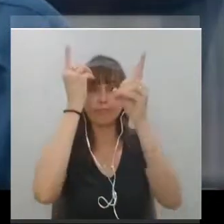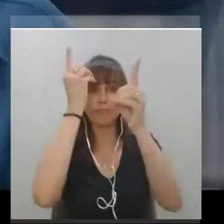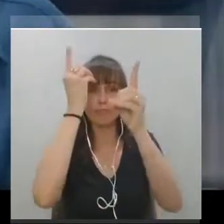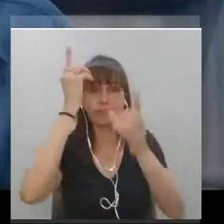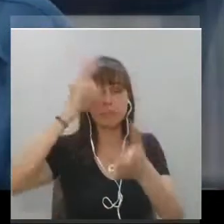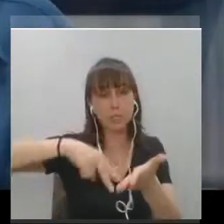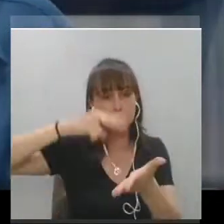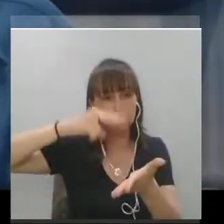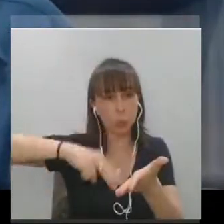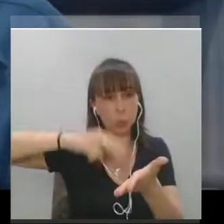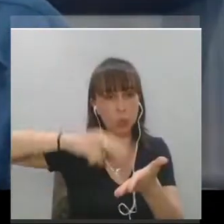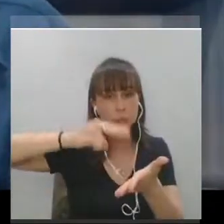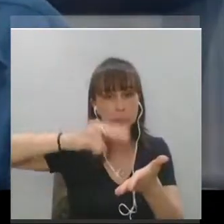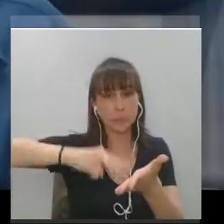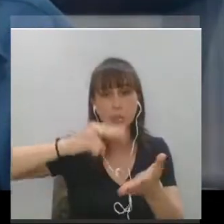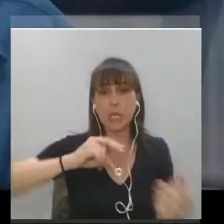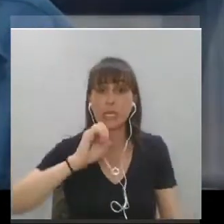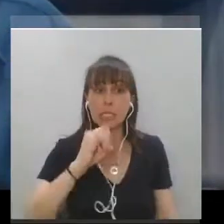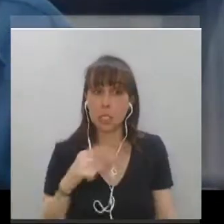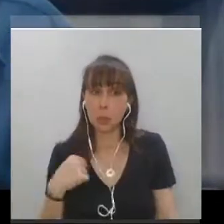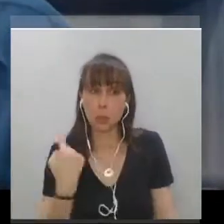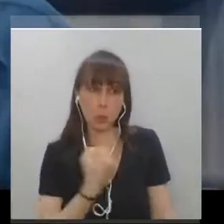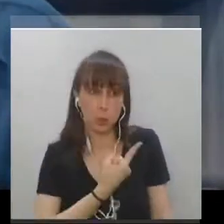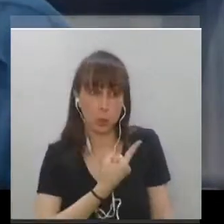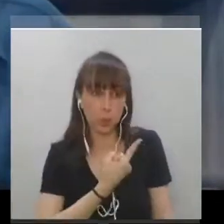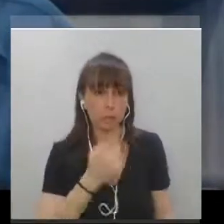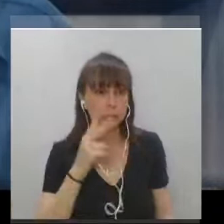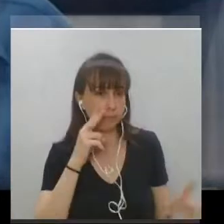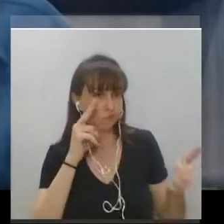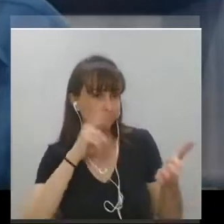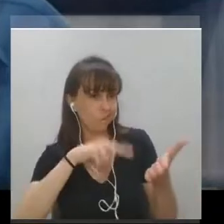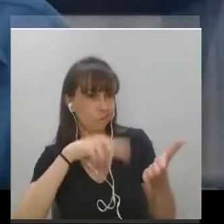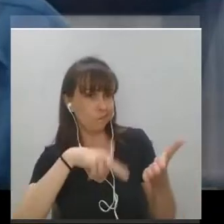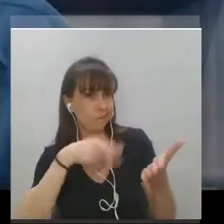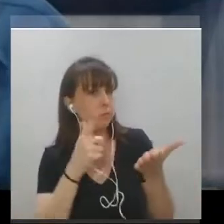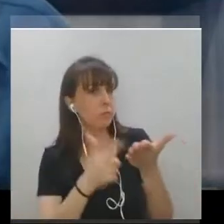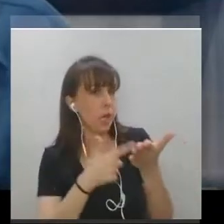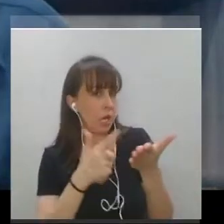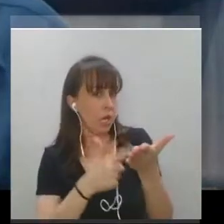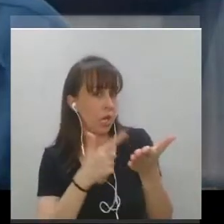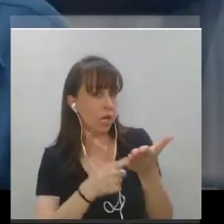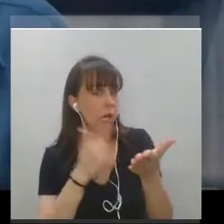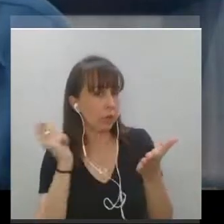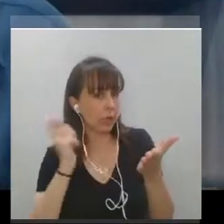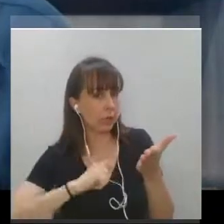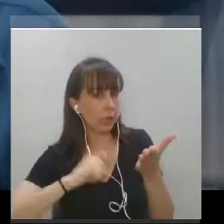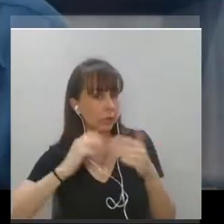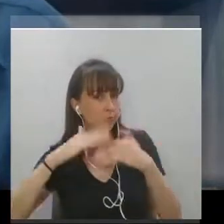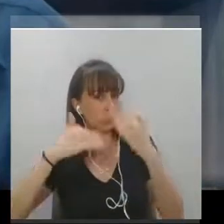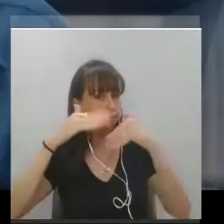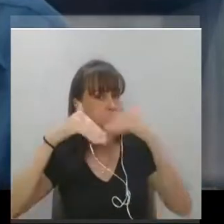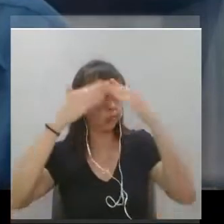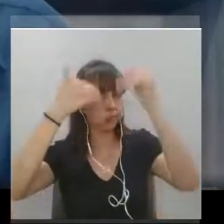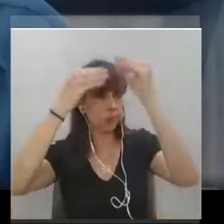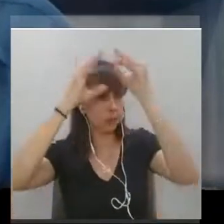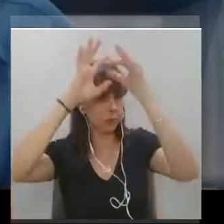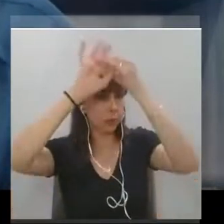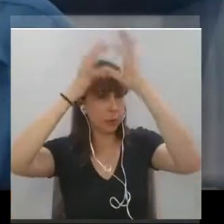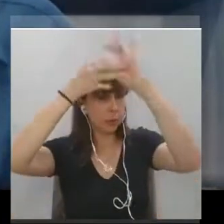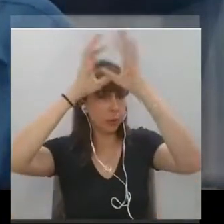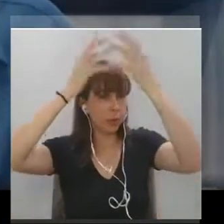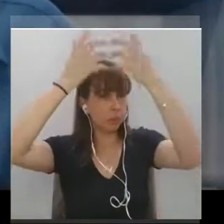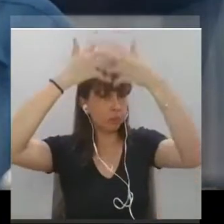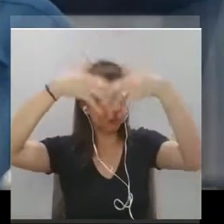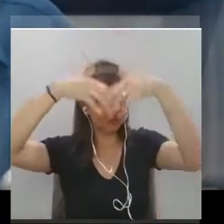Na medida que a gente pega um livro, lemos as páginas, desenvolvemos o raciocínio que aquele autor está desenvolvendo, nós